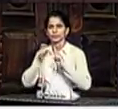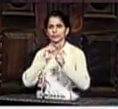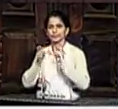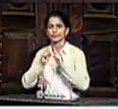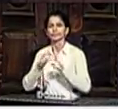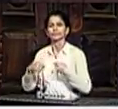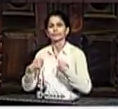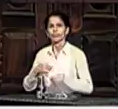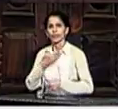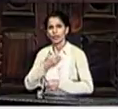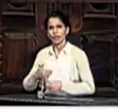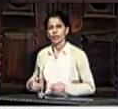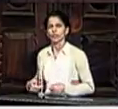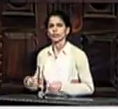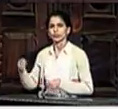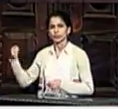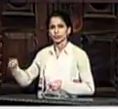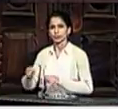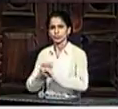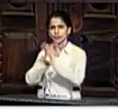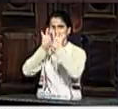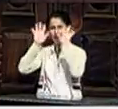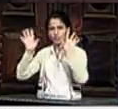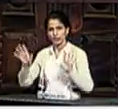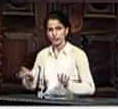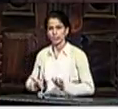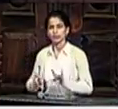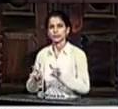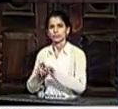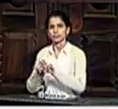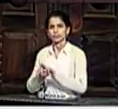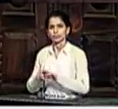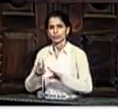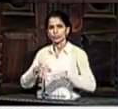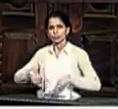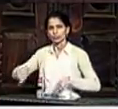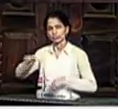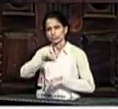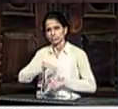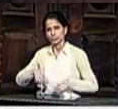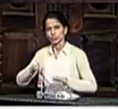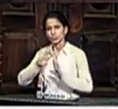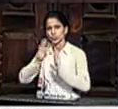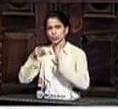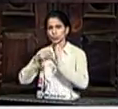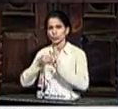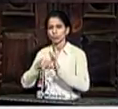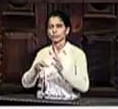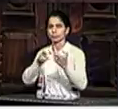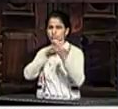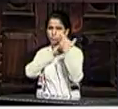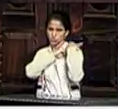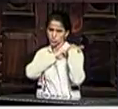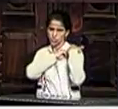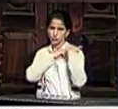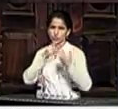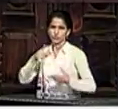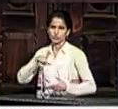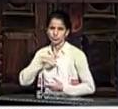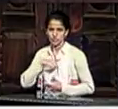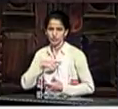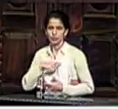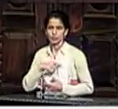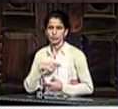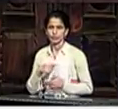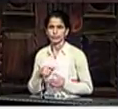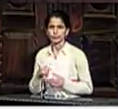que o governo tem que ser mais transparente, acho que todos nós temos grandes responsabilidades, que é só